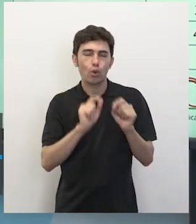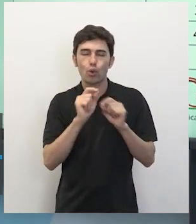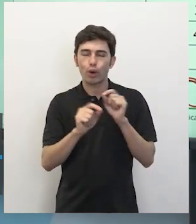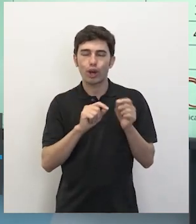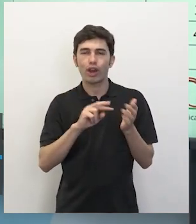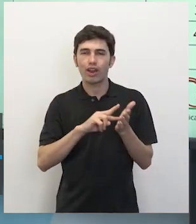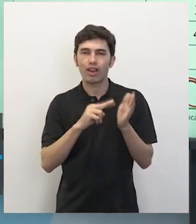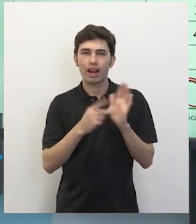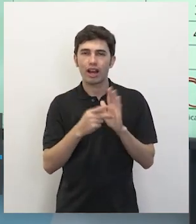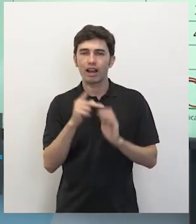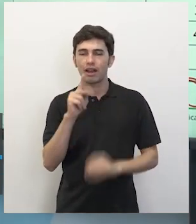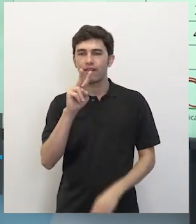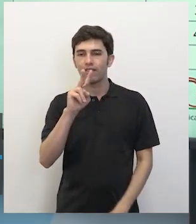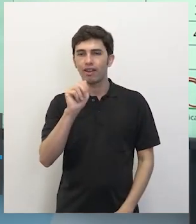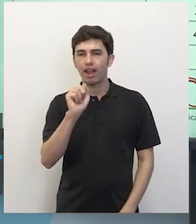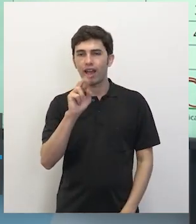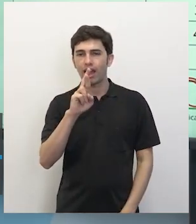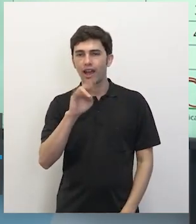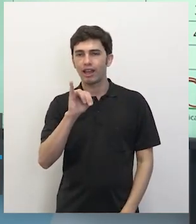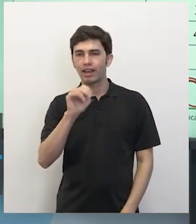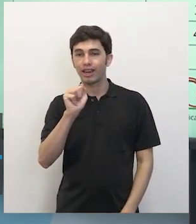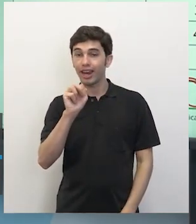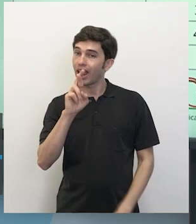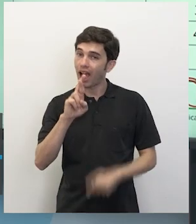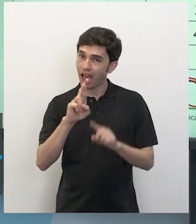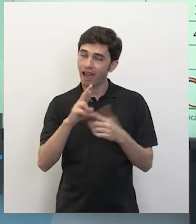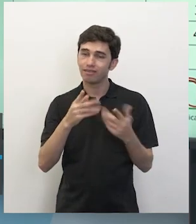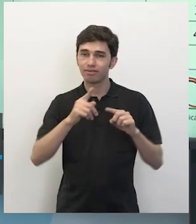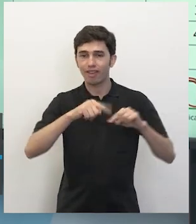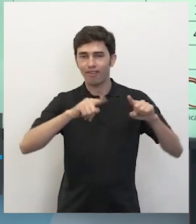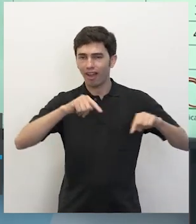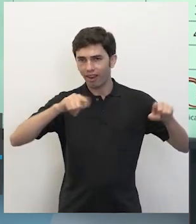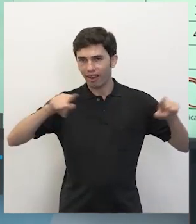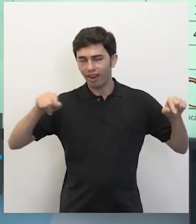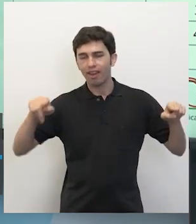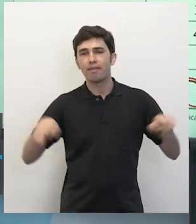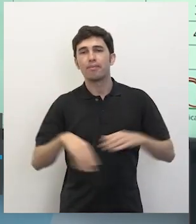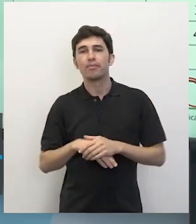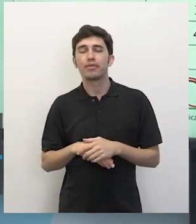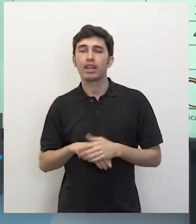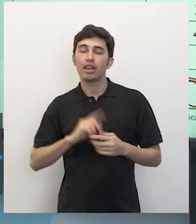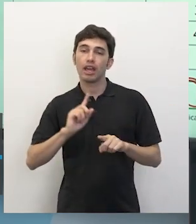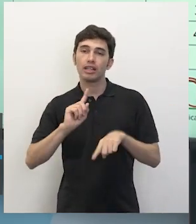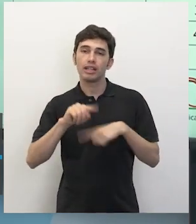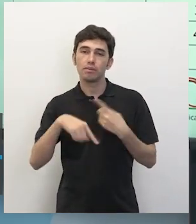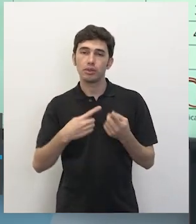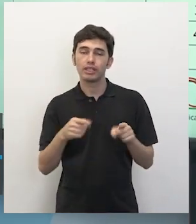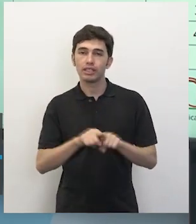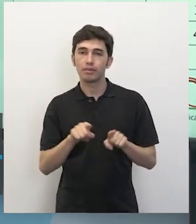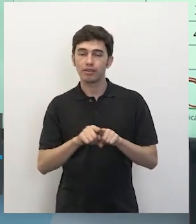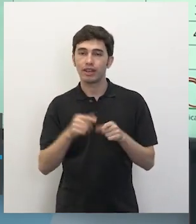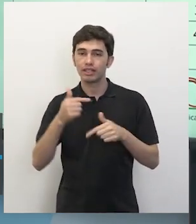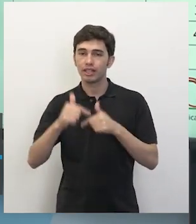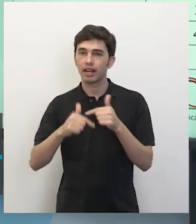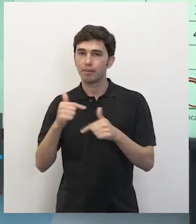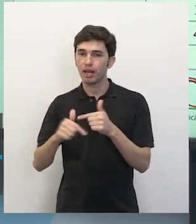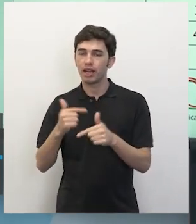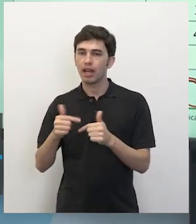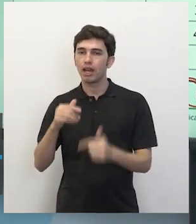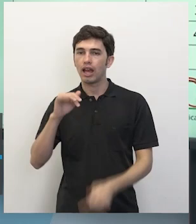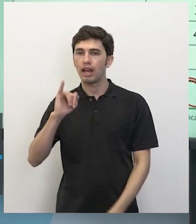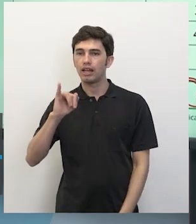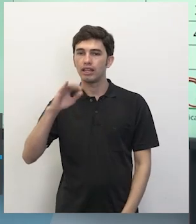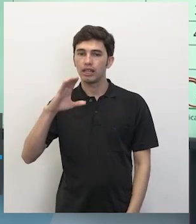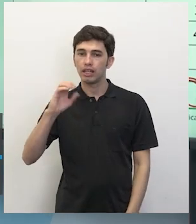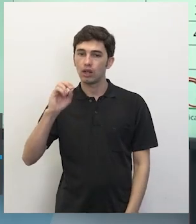Varia, tá? Que é o caso aqui, tá? E depois, né, a gente vai trabalhar mais especificamente a ideia da incógnita, né? Que está mais associada